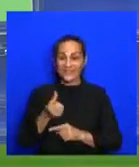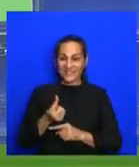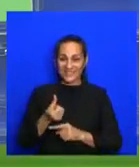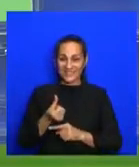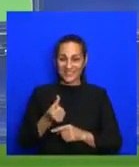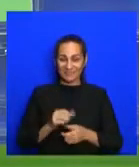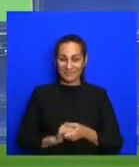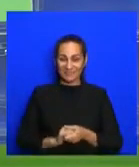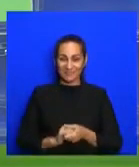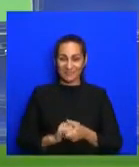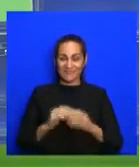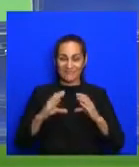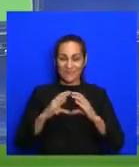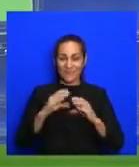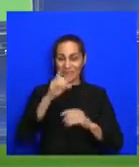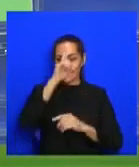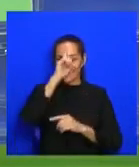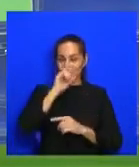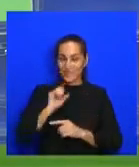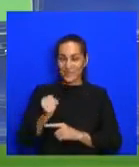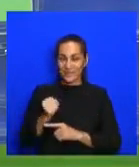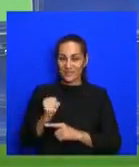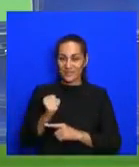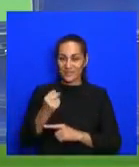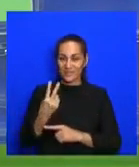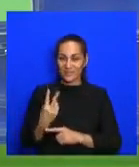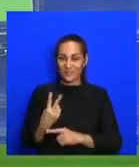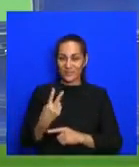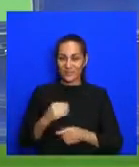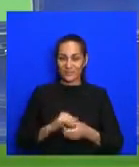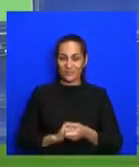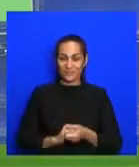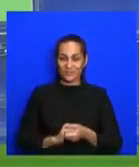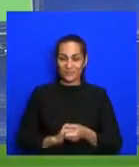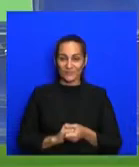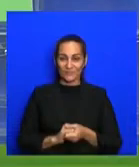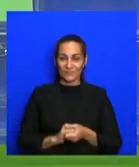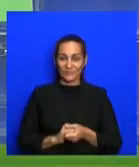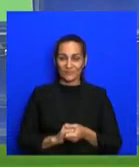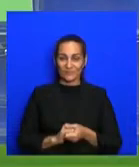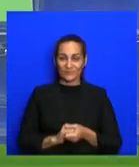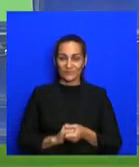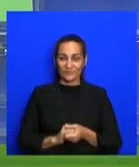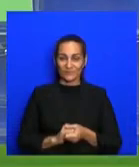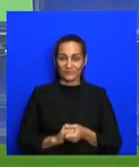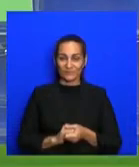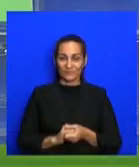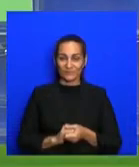e sextas. Bola amarela, 82. Amarela, número 82.